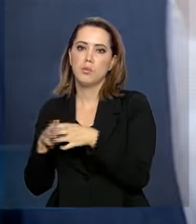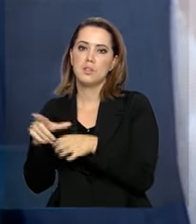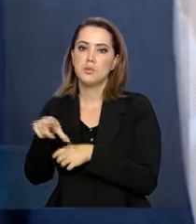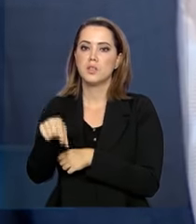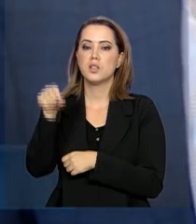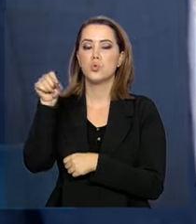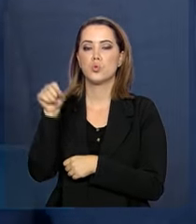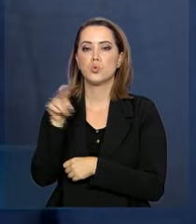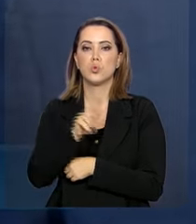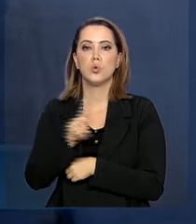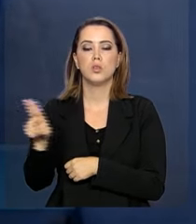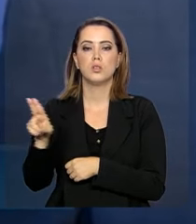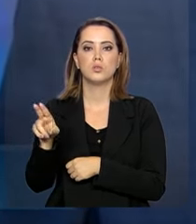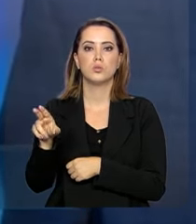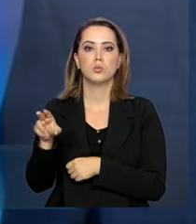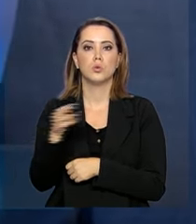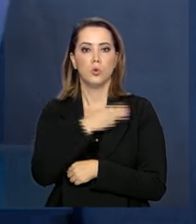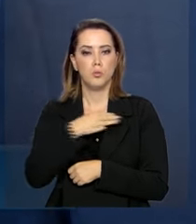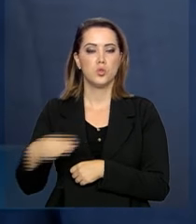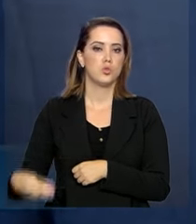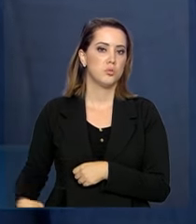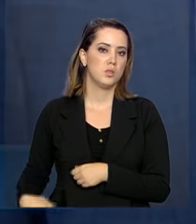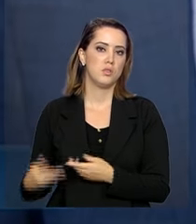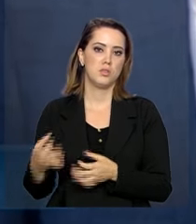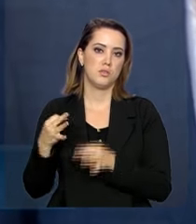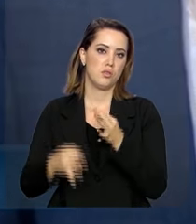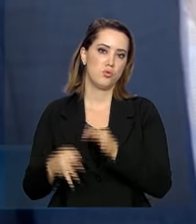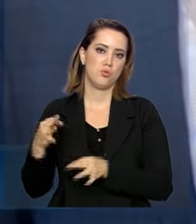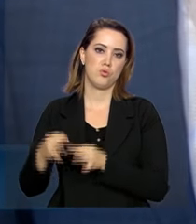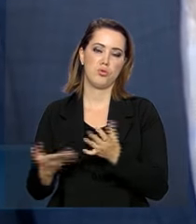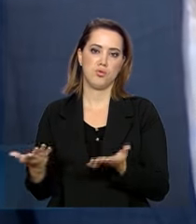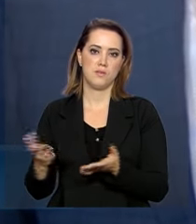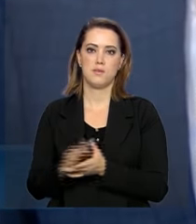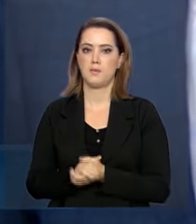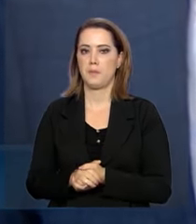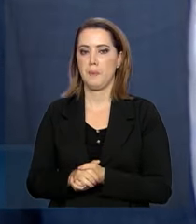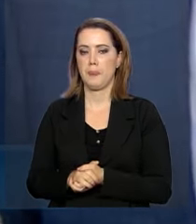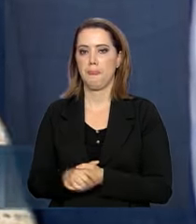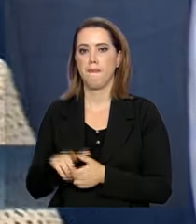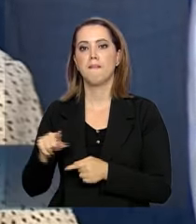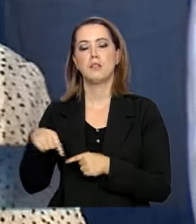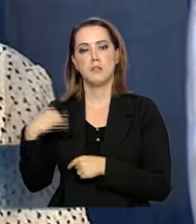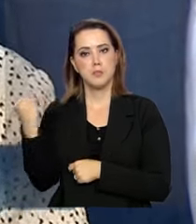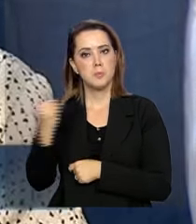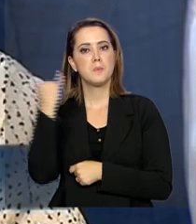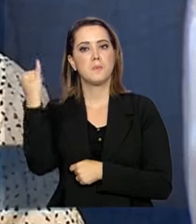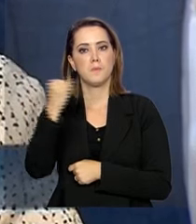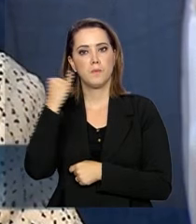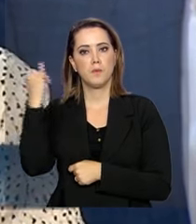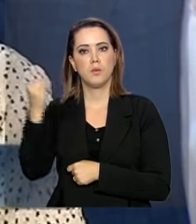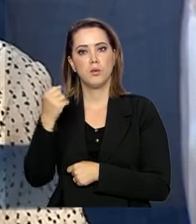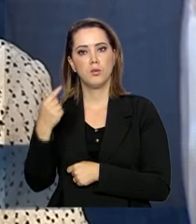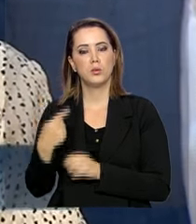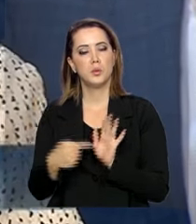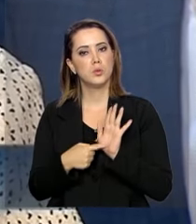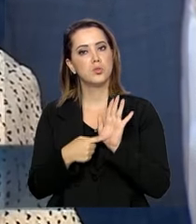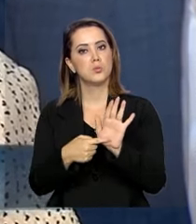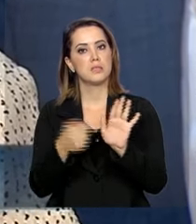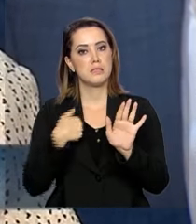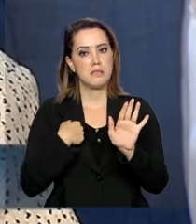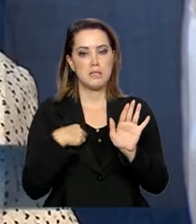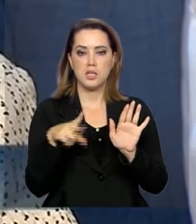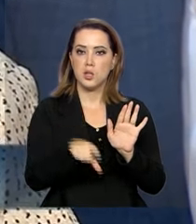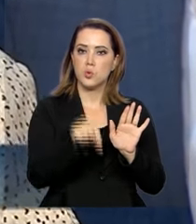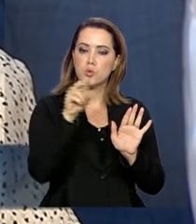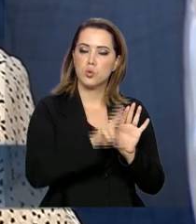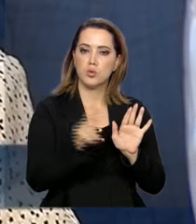nomeação de ministros, nem do STJ, nem tampouco do Supremo. É importante destacar que eu nomeei